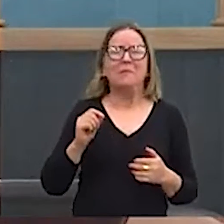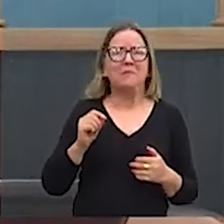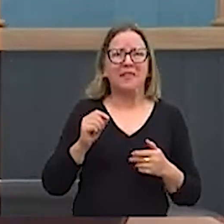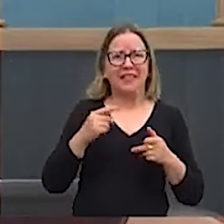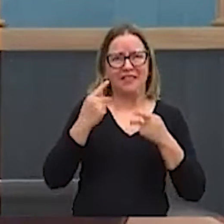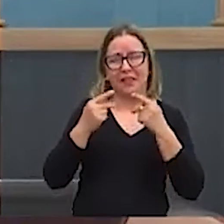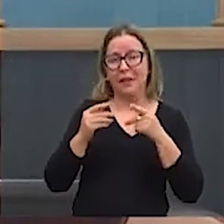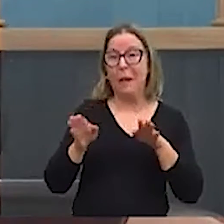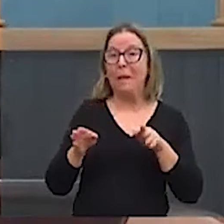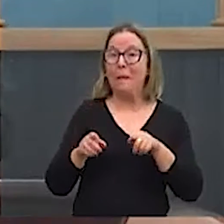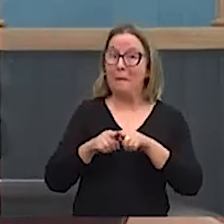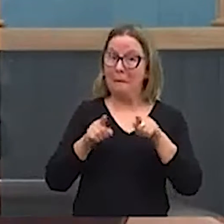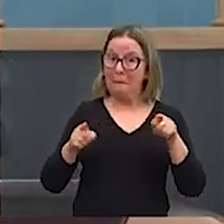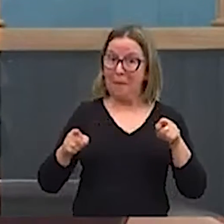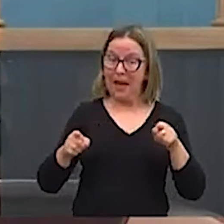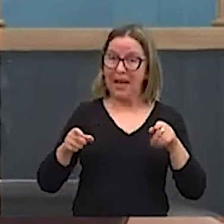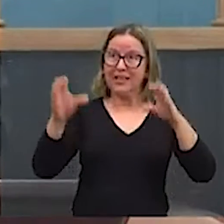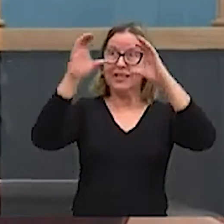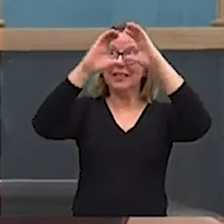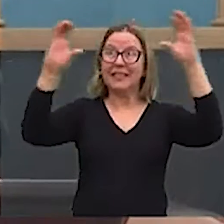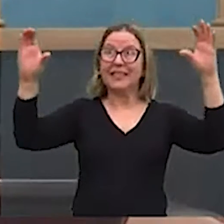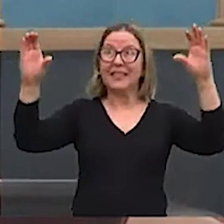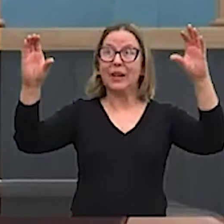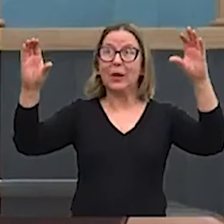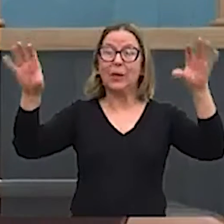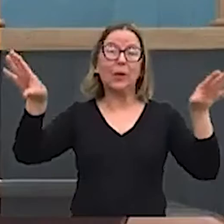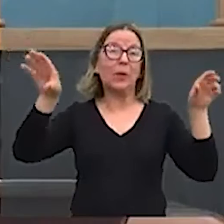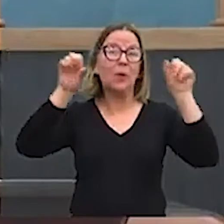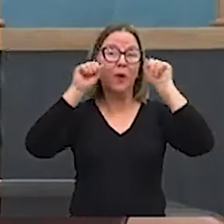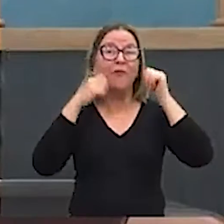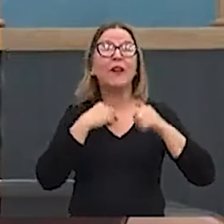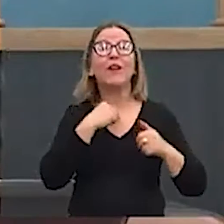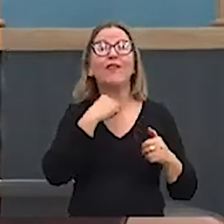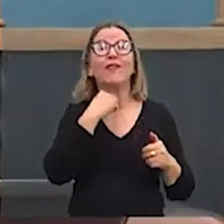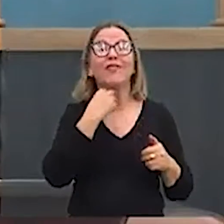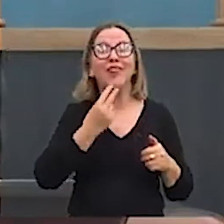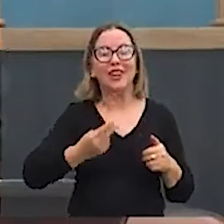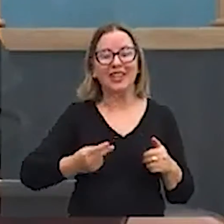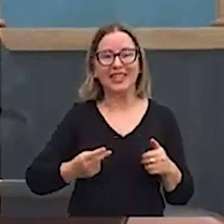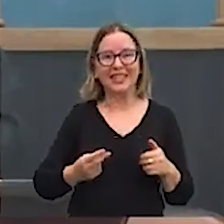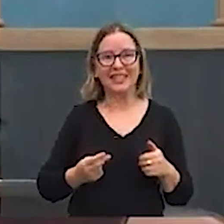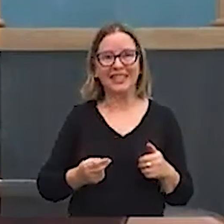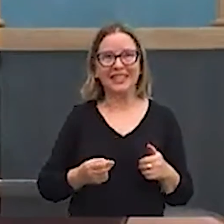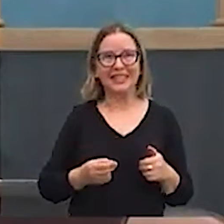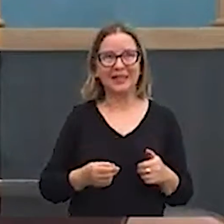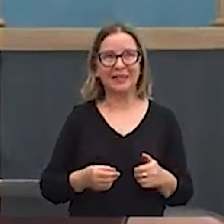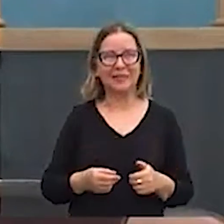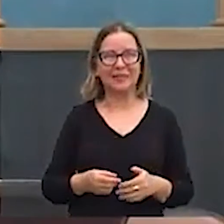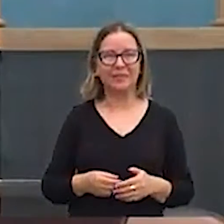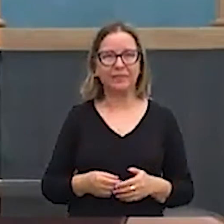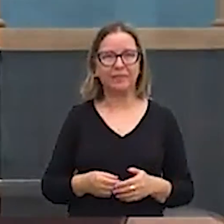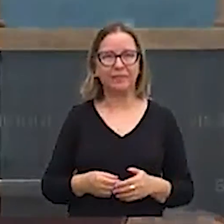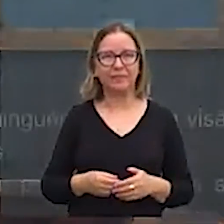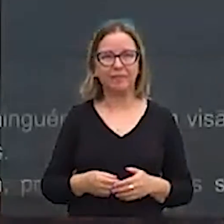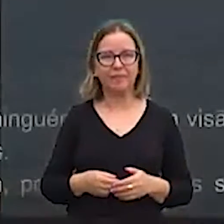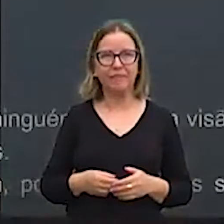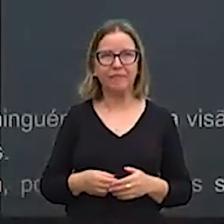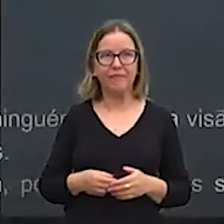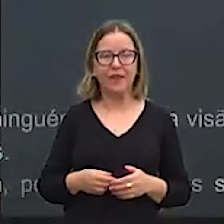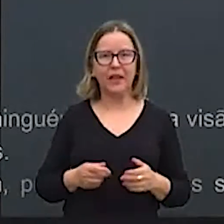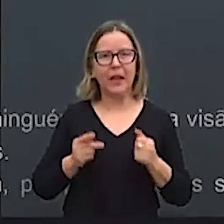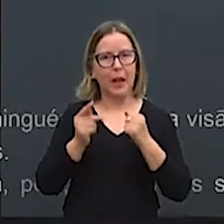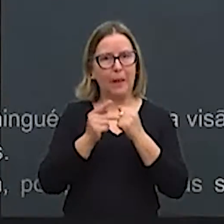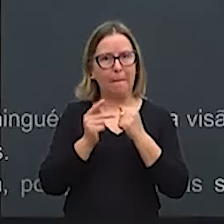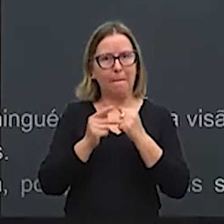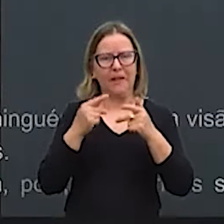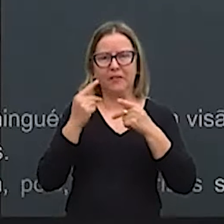céu, versículo 5, do capítulo 17 de Mateus. Falava ele ainda,